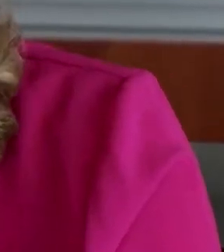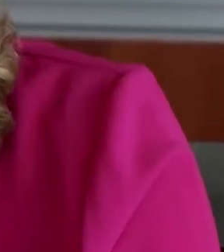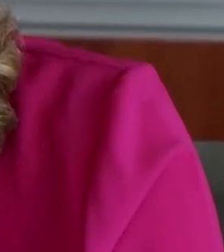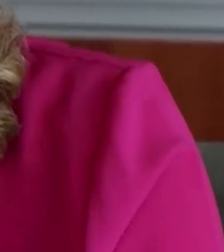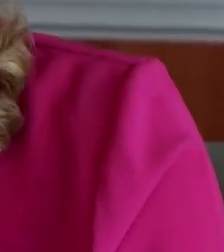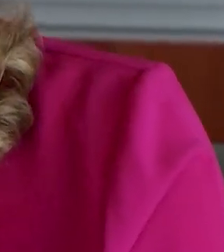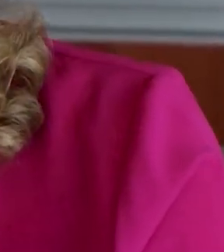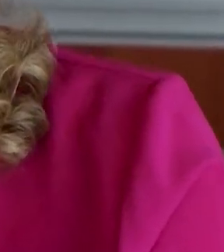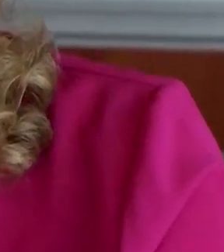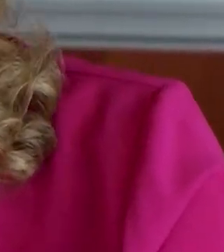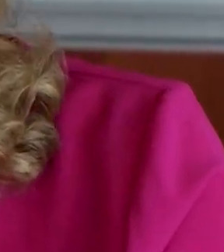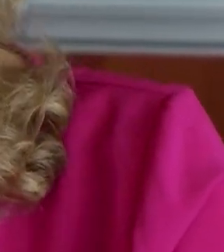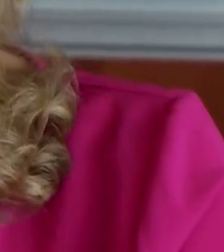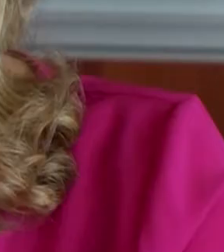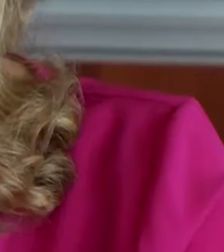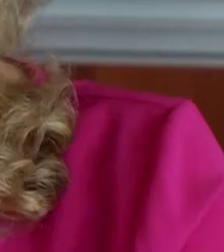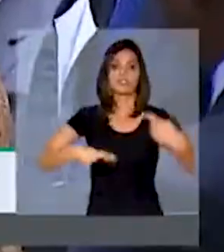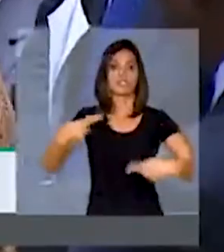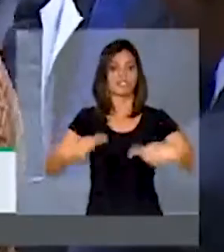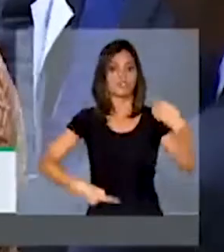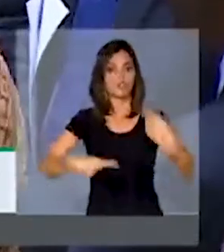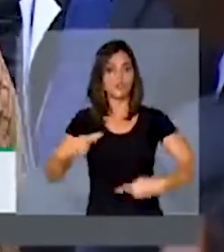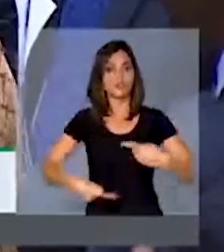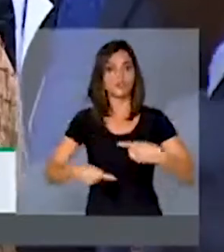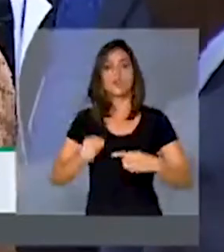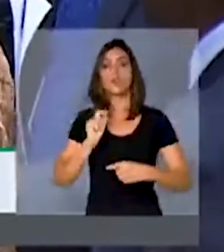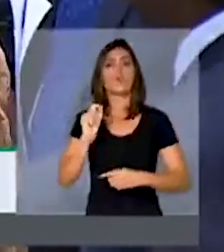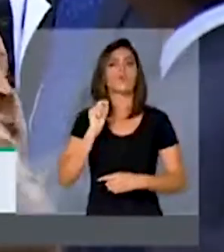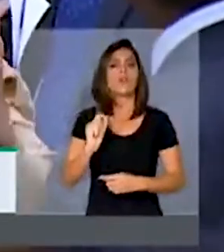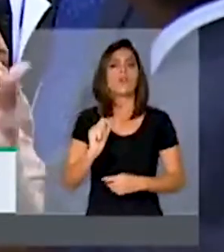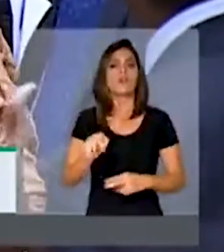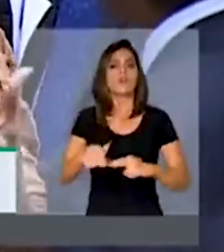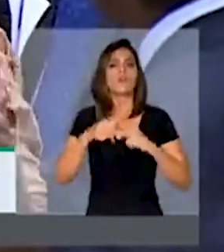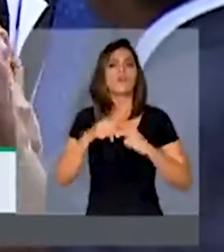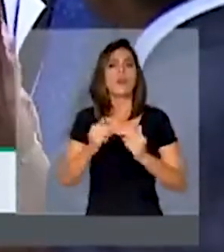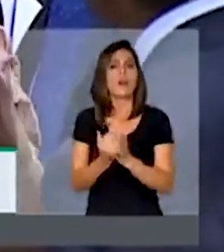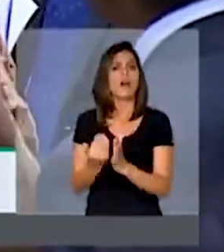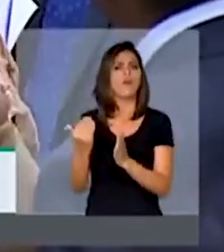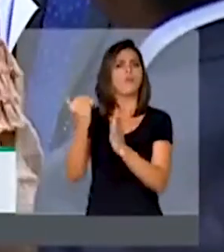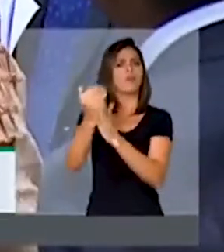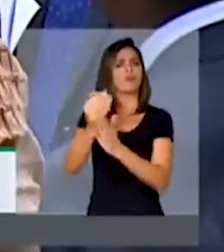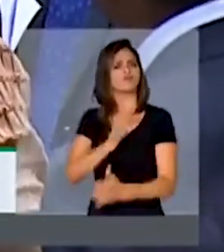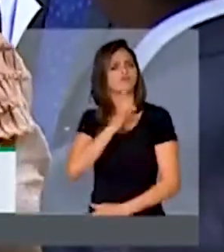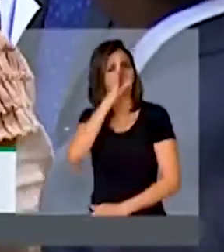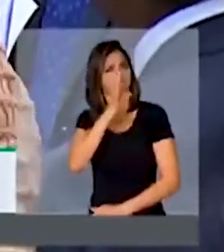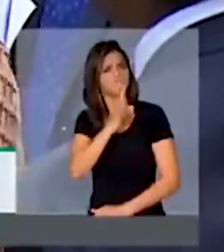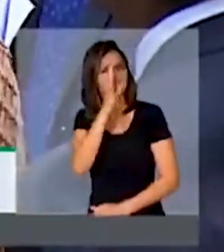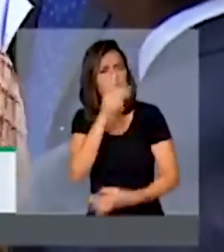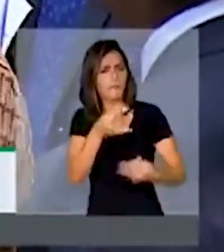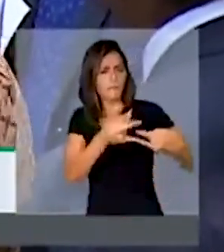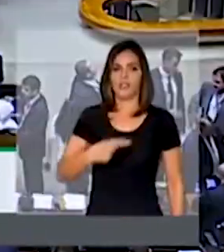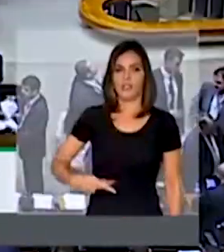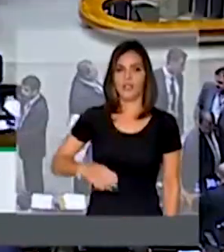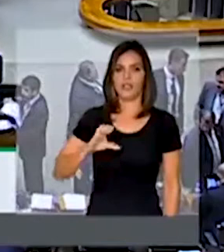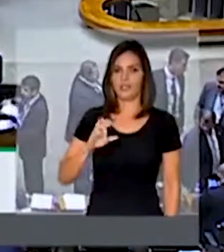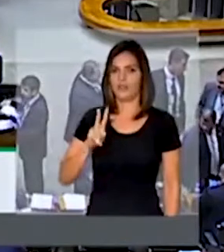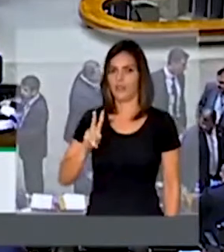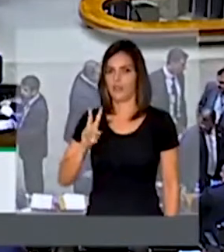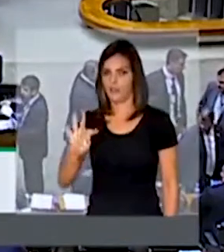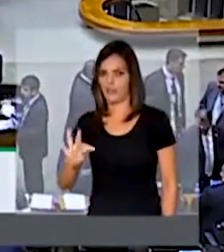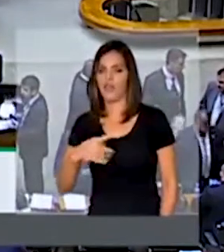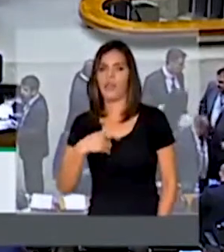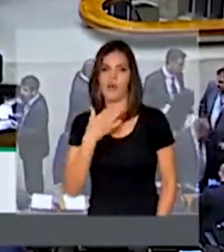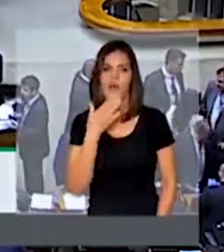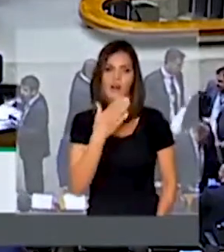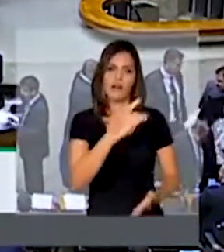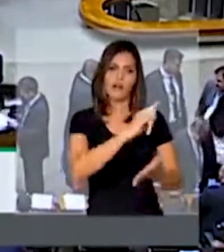um pouco como é que está sendo esses 5 meses e meio, até agora as pautas relevantes, os projetos que já foram aprovados na Câmara Federal